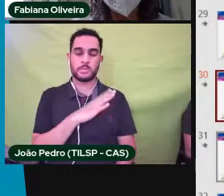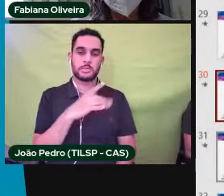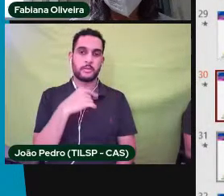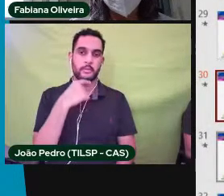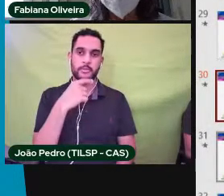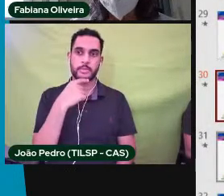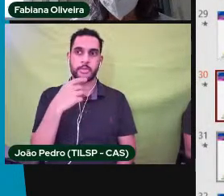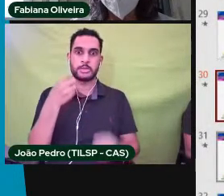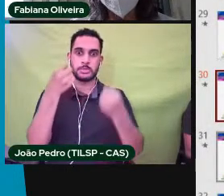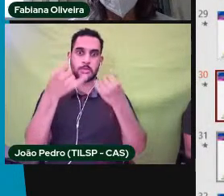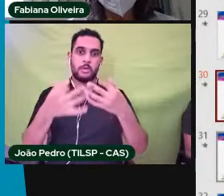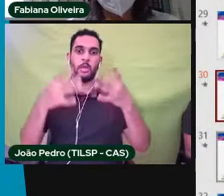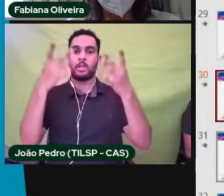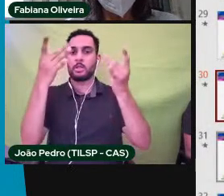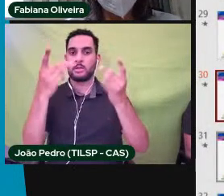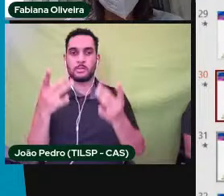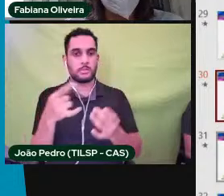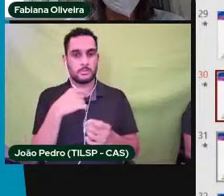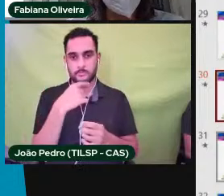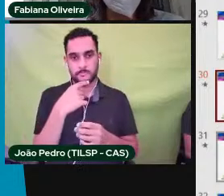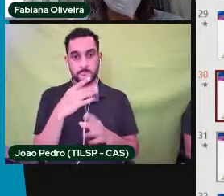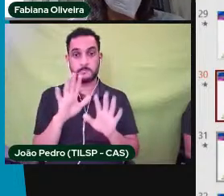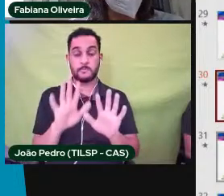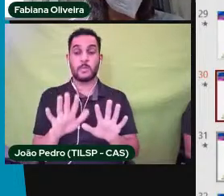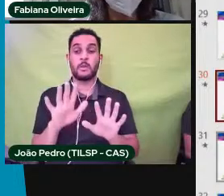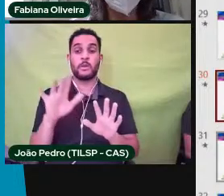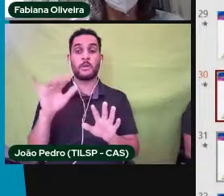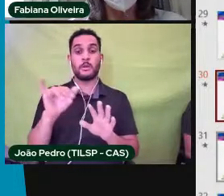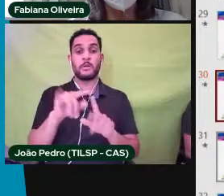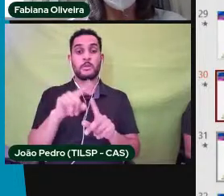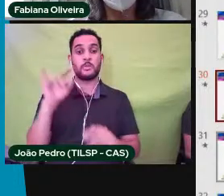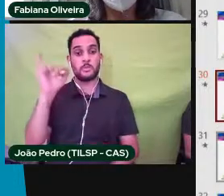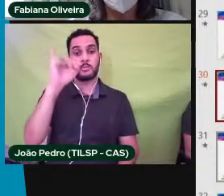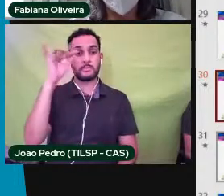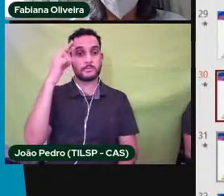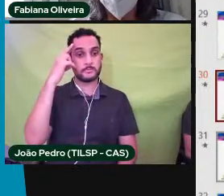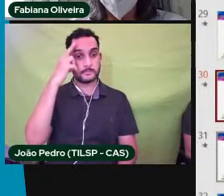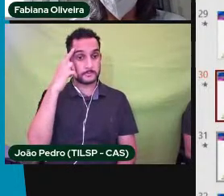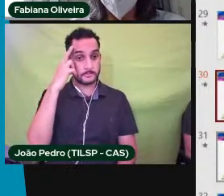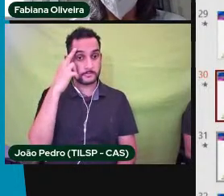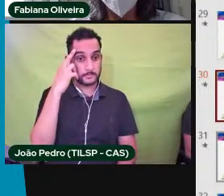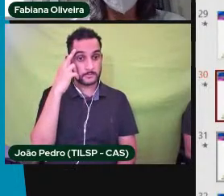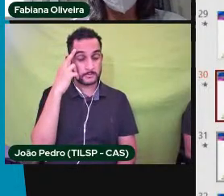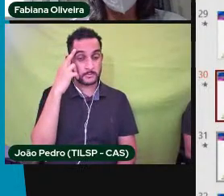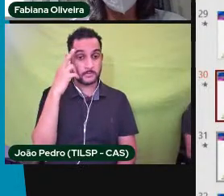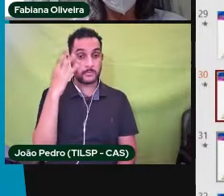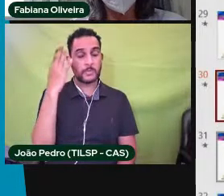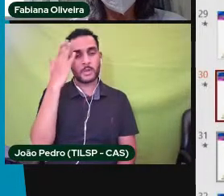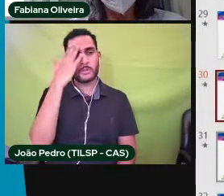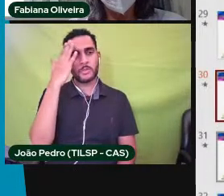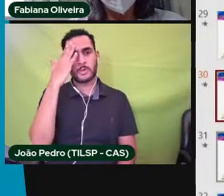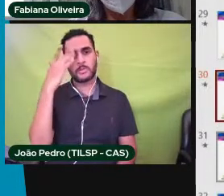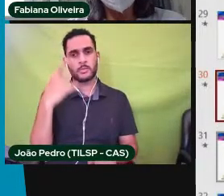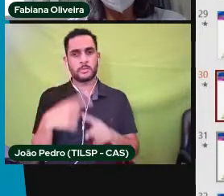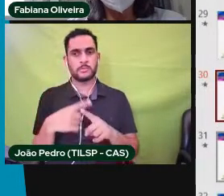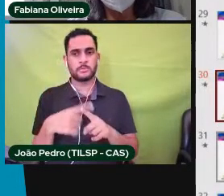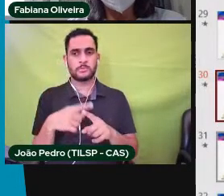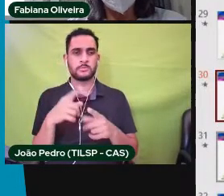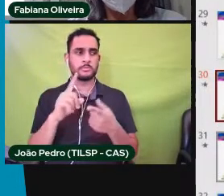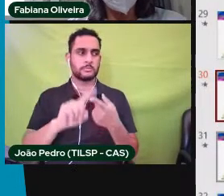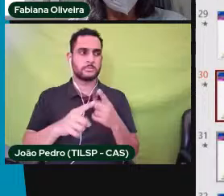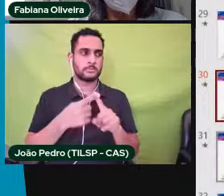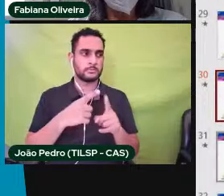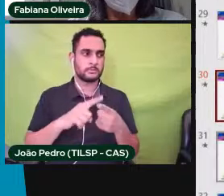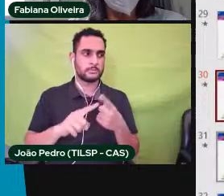né? Mas são importantes para reflexão, para a gente saber. Afinal de contas, para que discutir e trazer